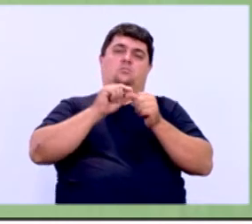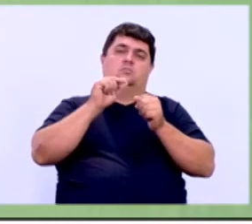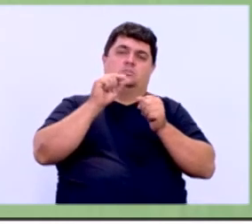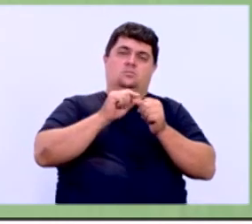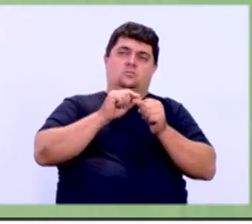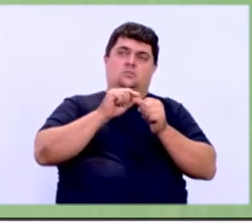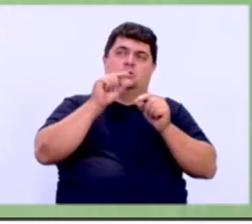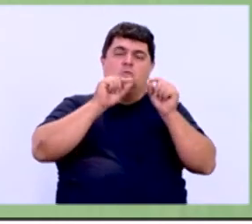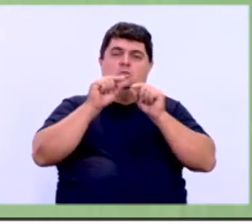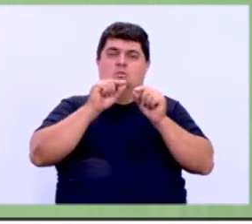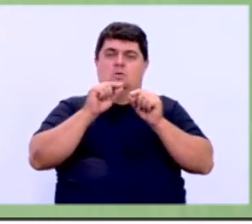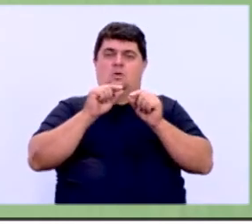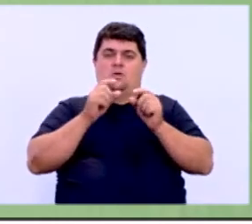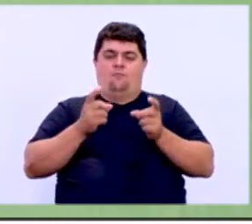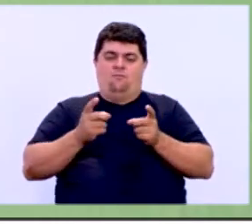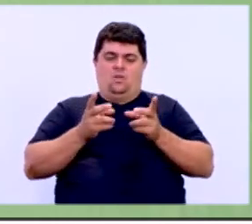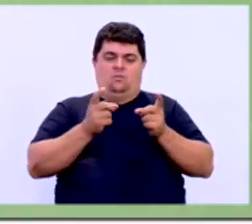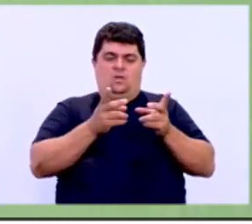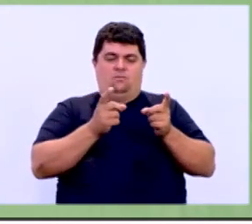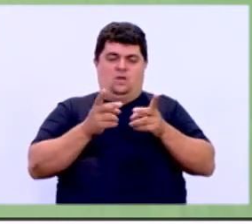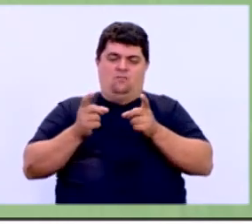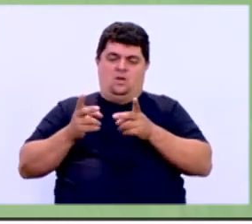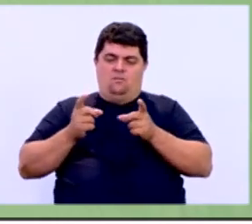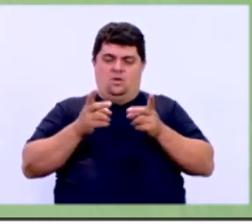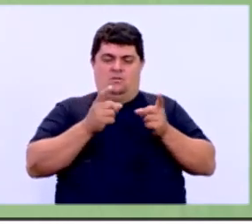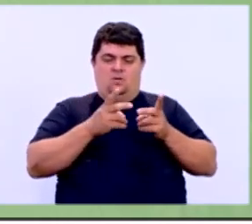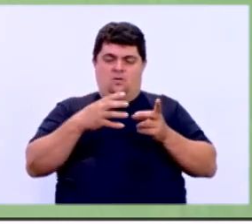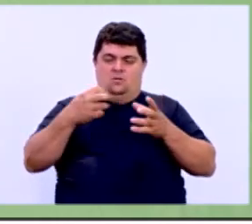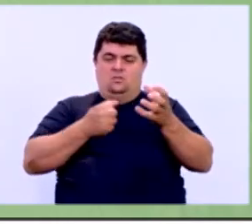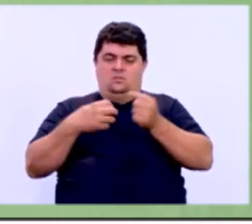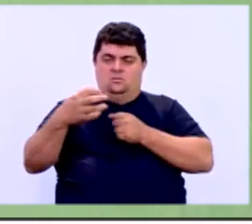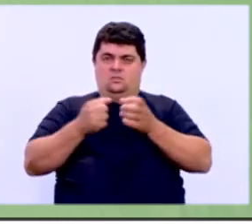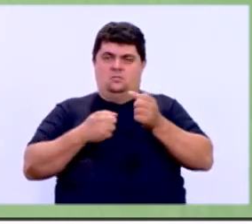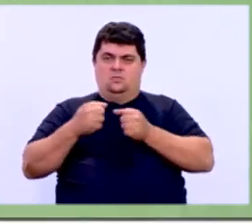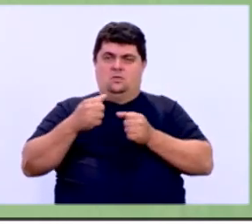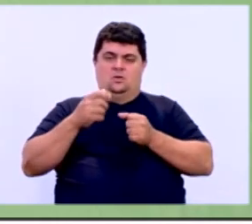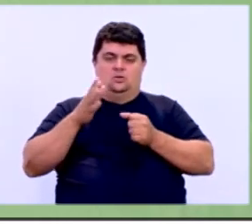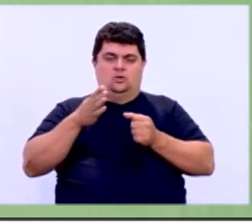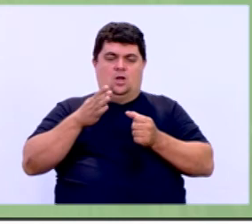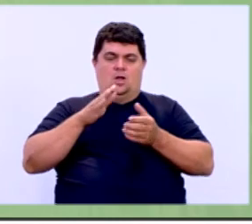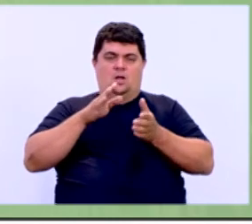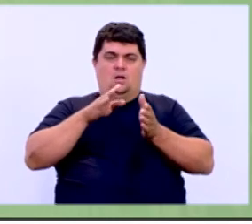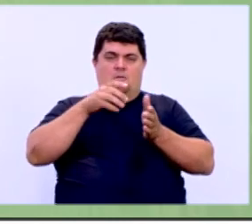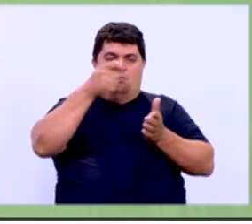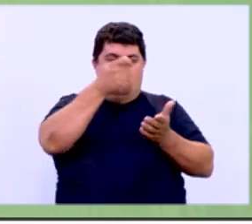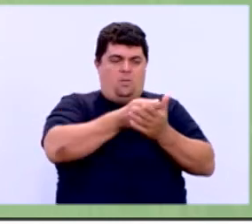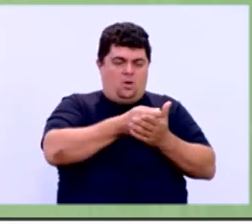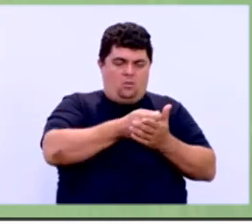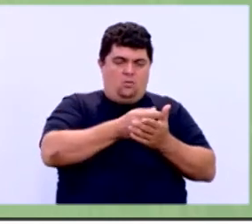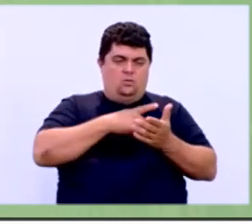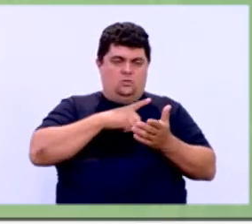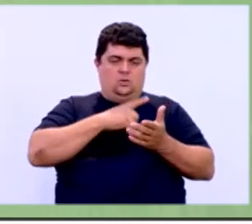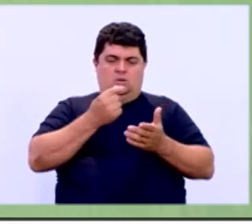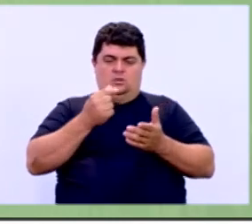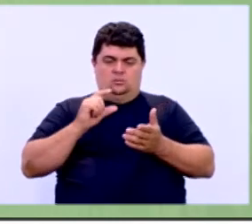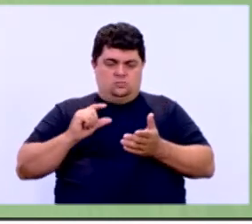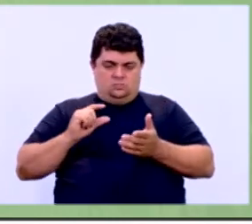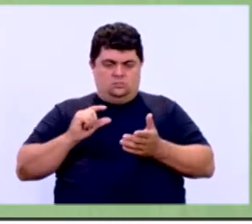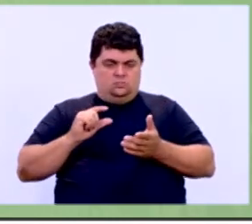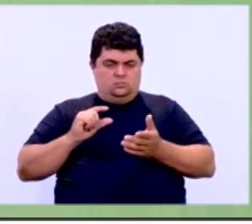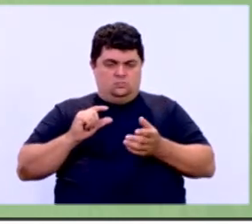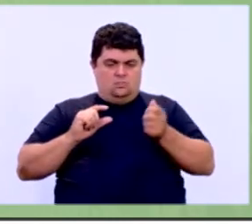ela recebeu vendendo seus produtos, né, e o que ela pagou também, né? Na contabilidade nós temos